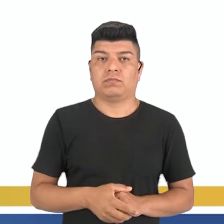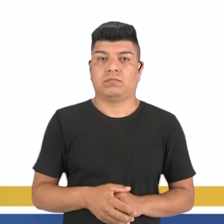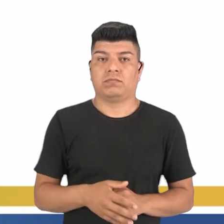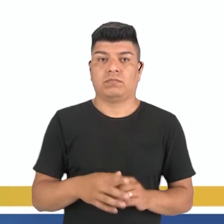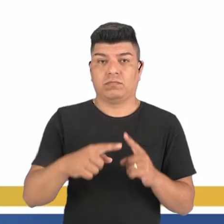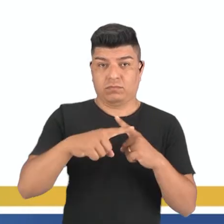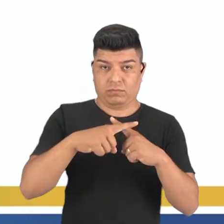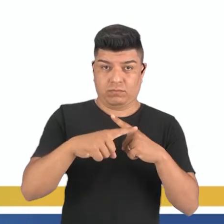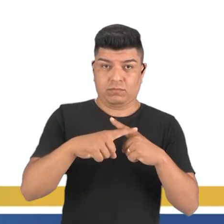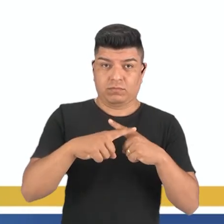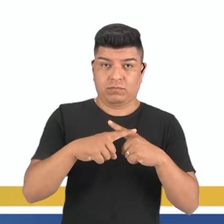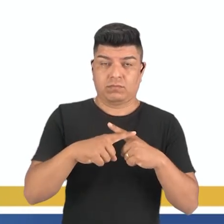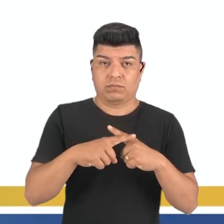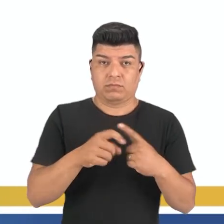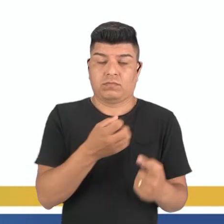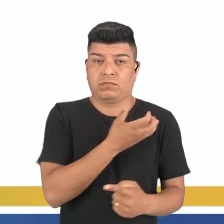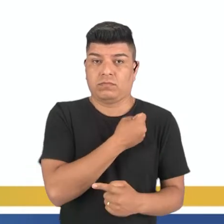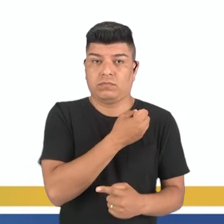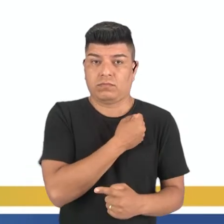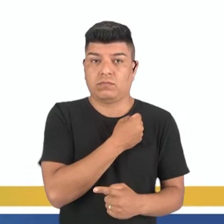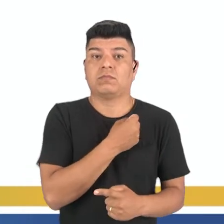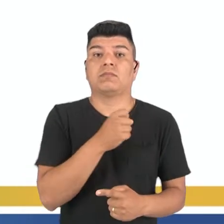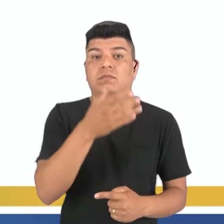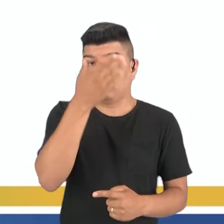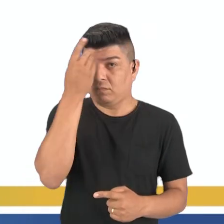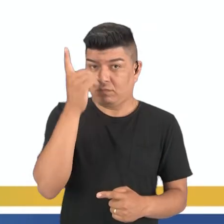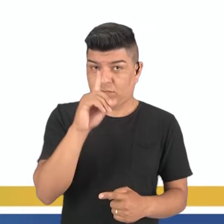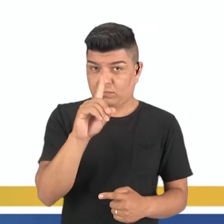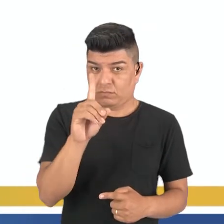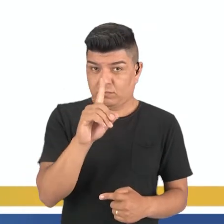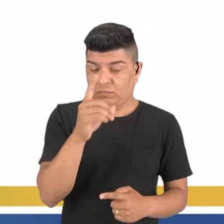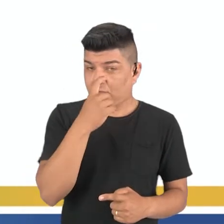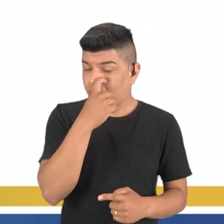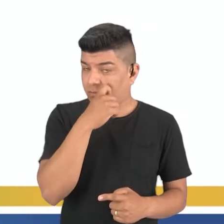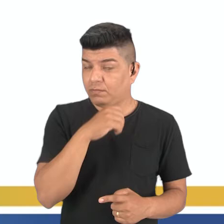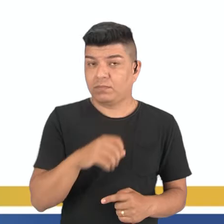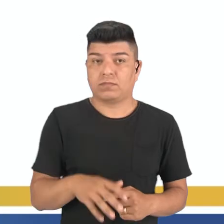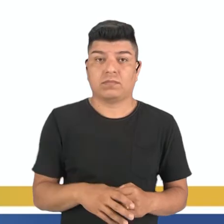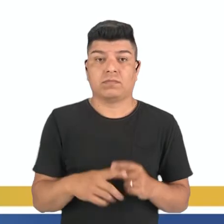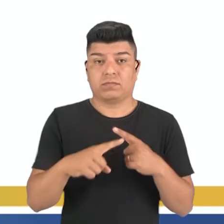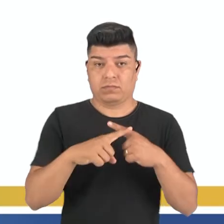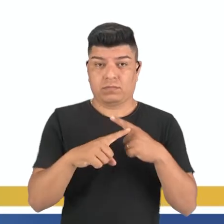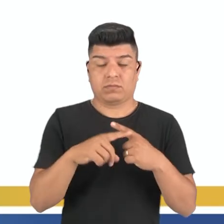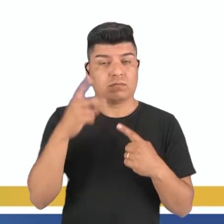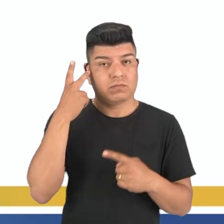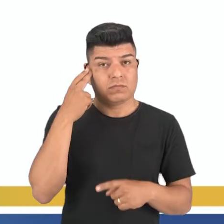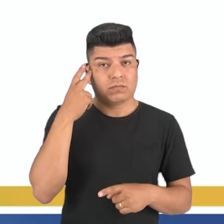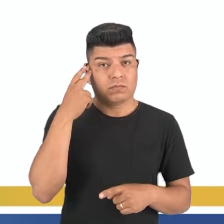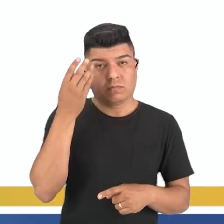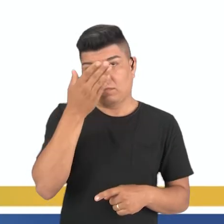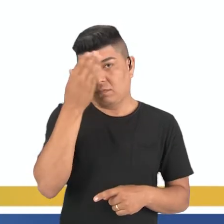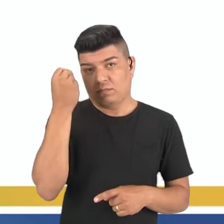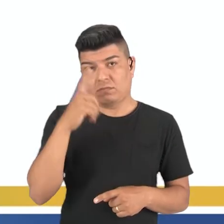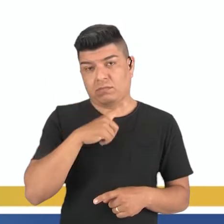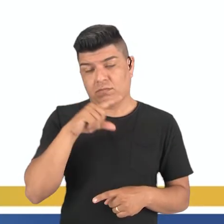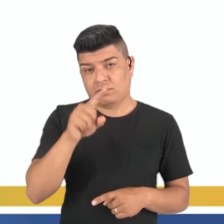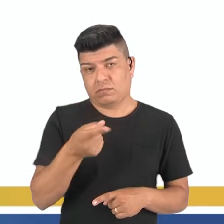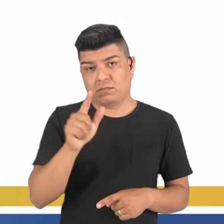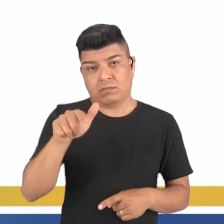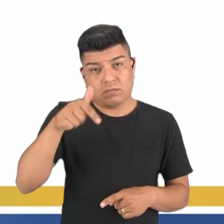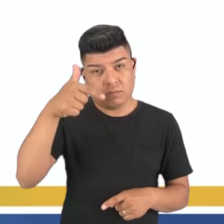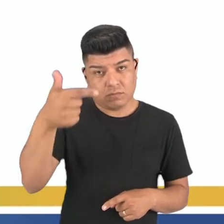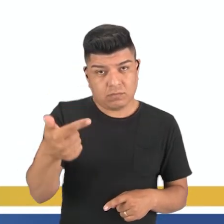você multiplicar números decimais, não esqueça, você vai multiplicar normalmente, esquecendo que tem a vírgula e só